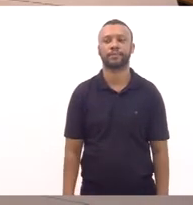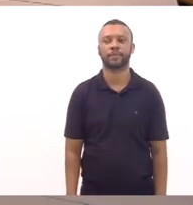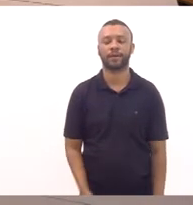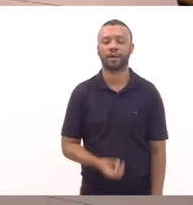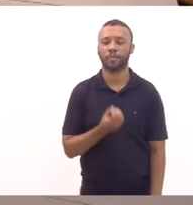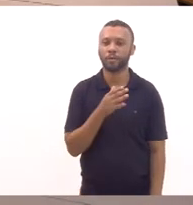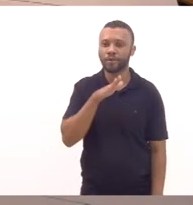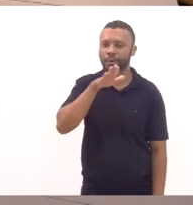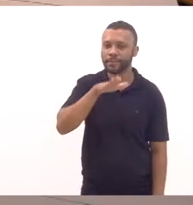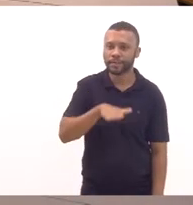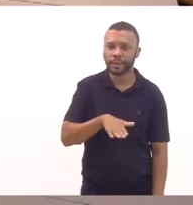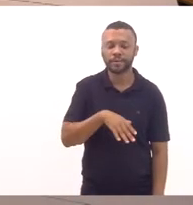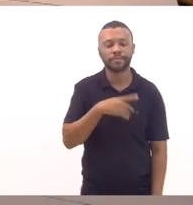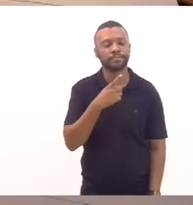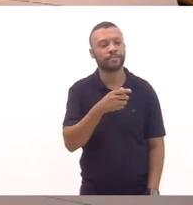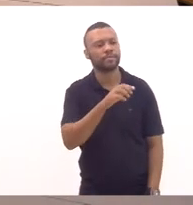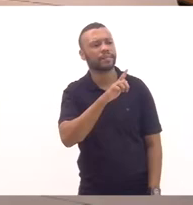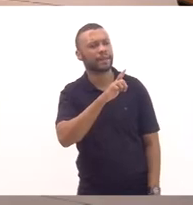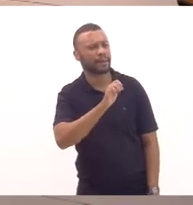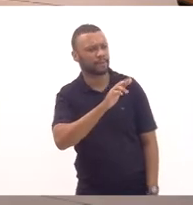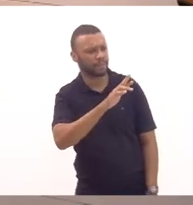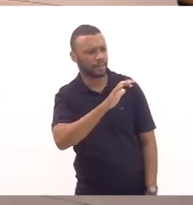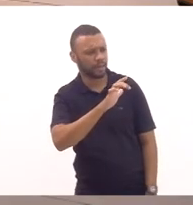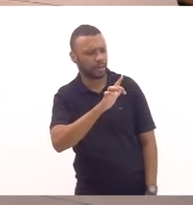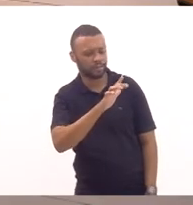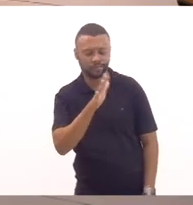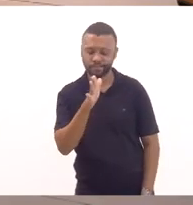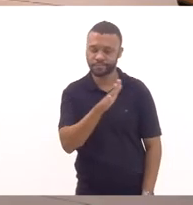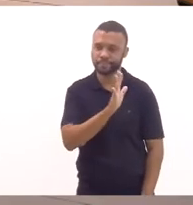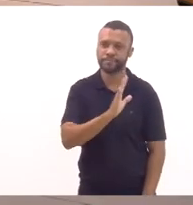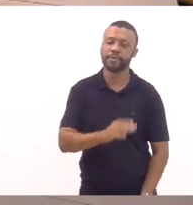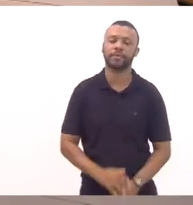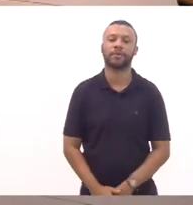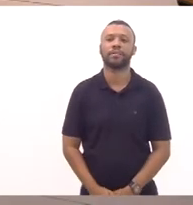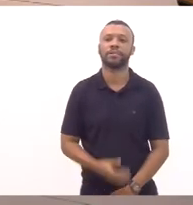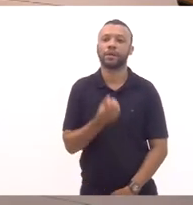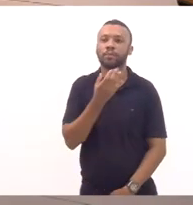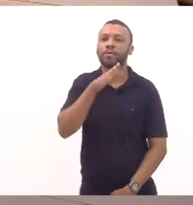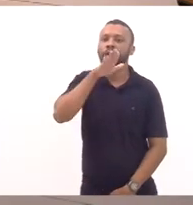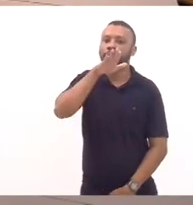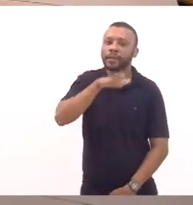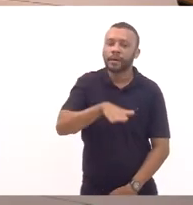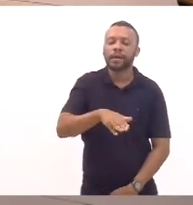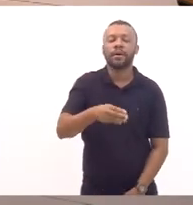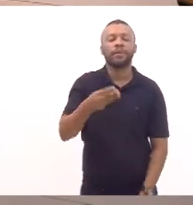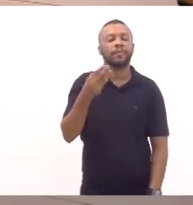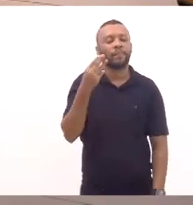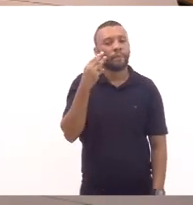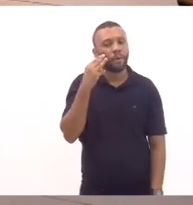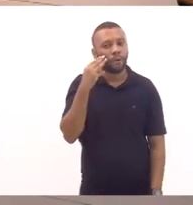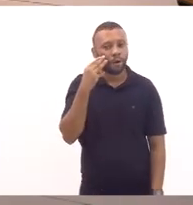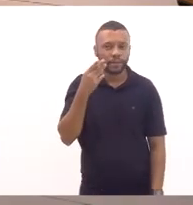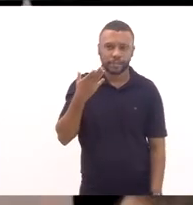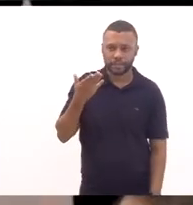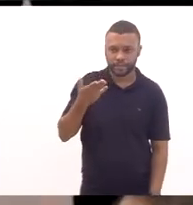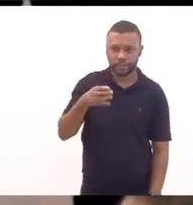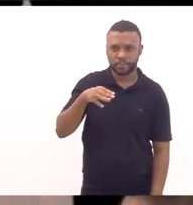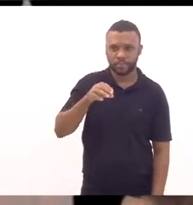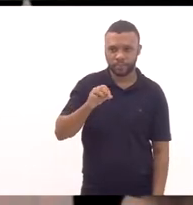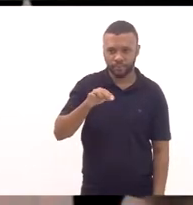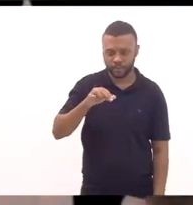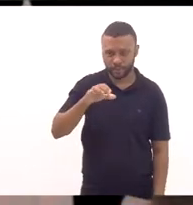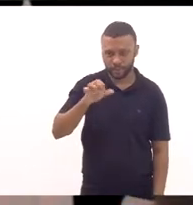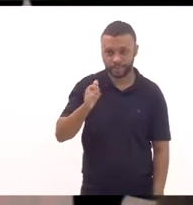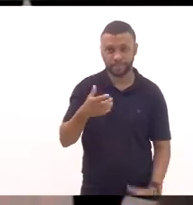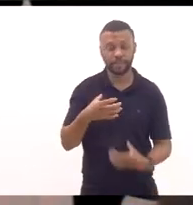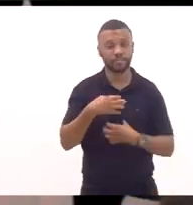Boa tarde a todos. Gabriel. Boa tarde, Mônica. É, muito feliz de estar